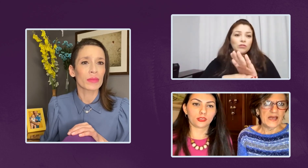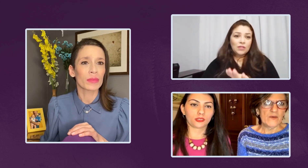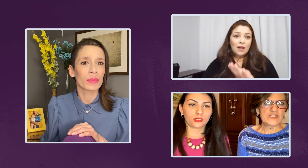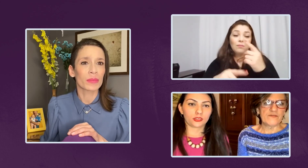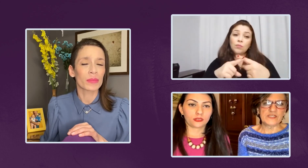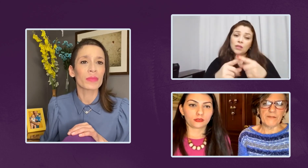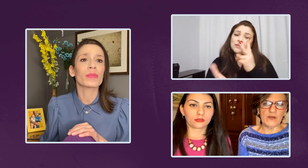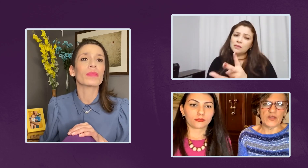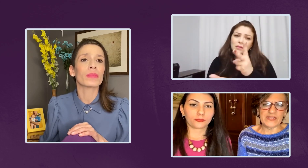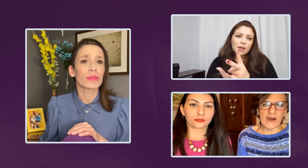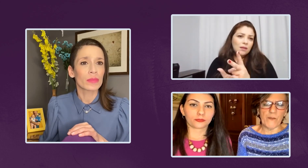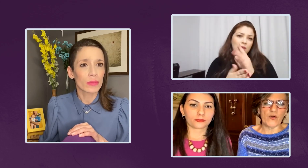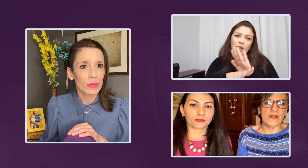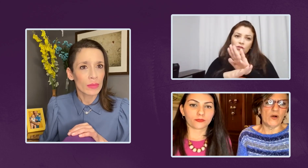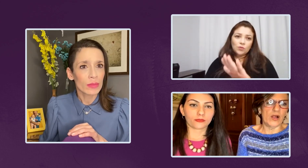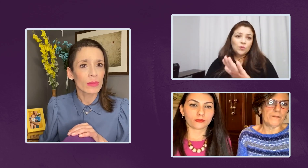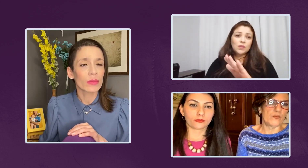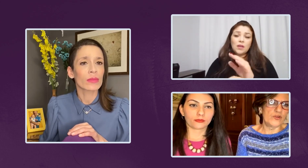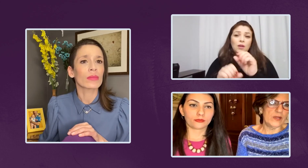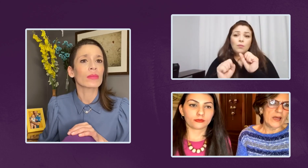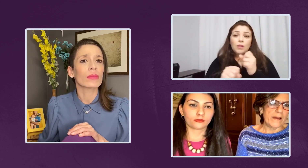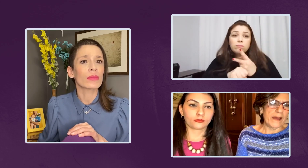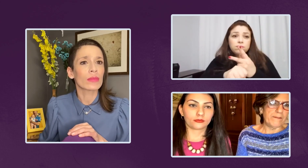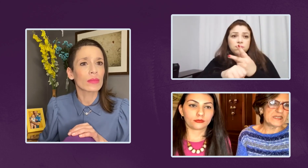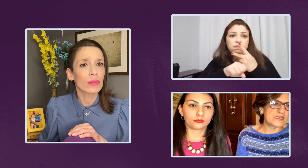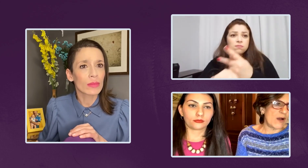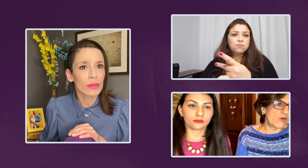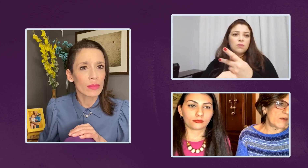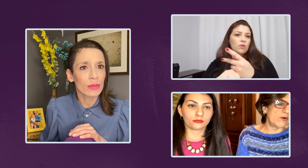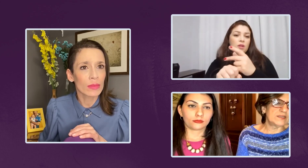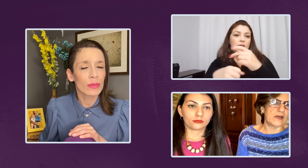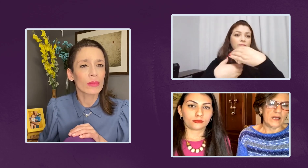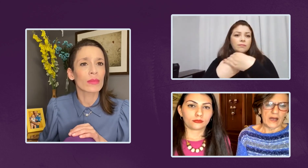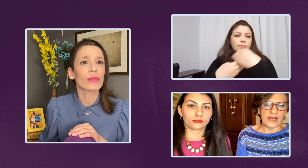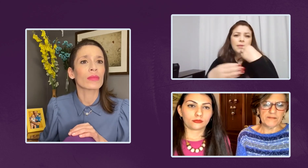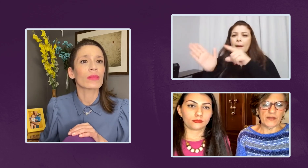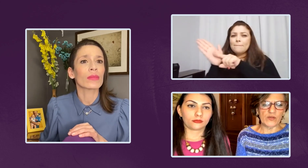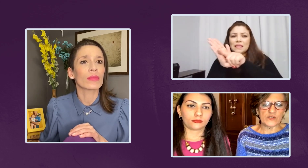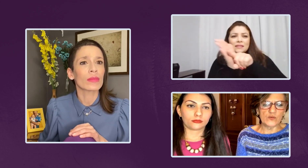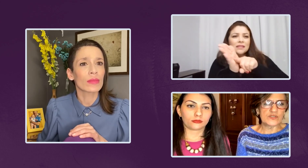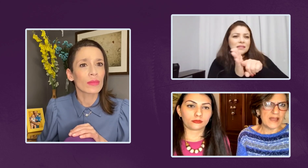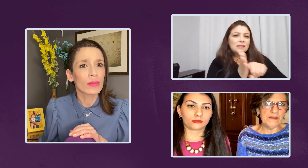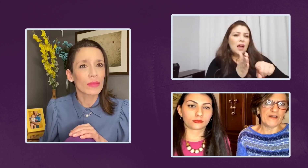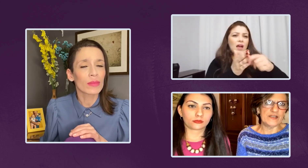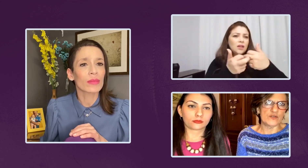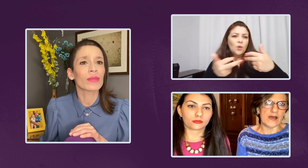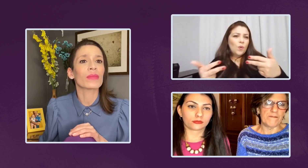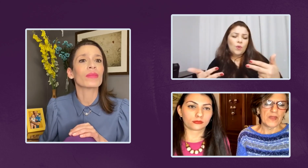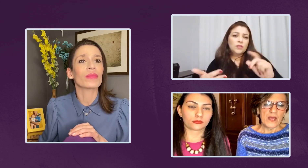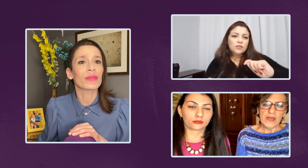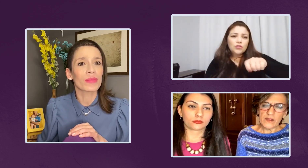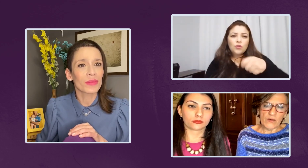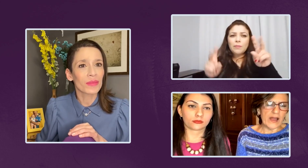né? Eu acho que você poder orientar um pouco melhor, procure pesquisar alguma coisa a respeito do assunto, sempre vai